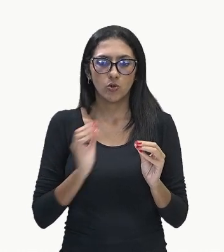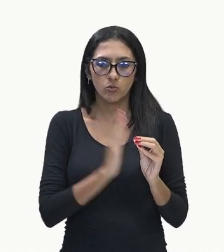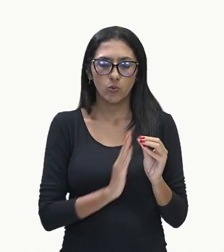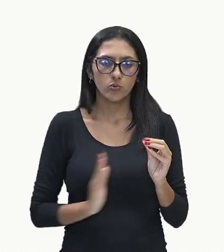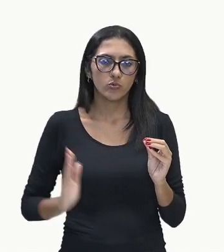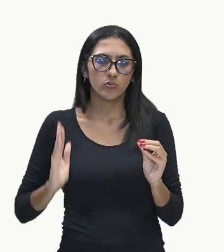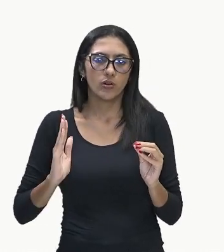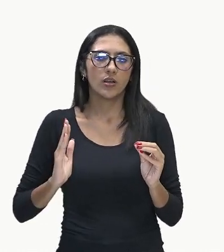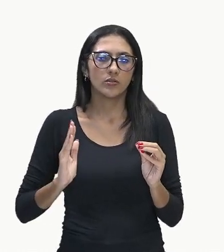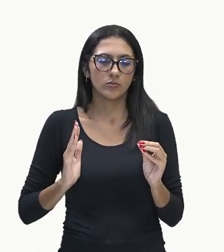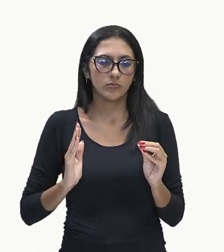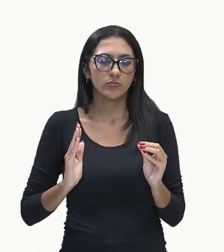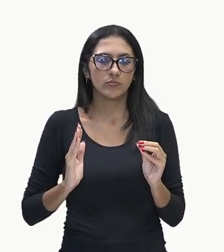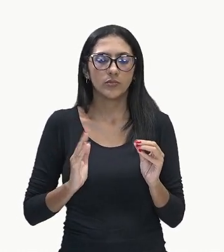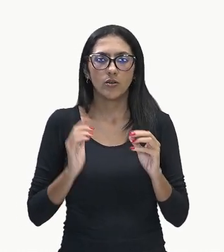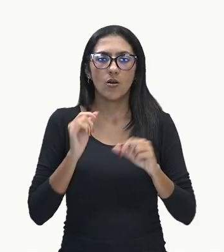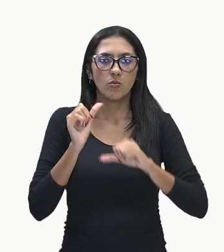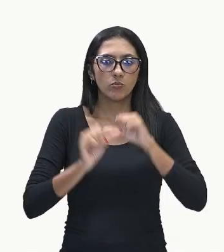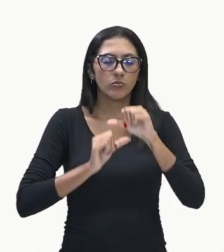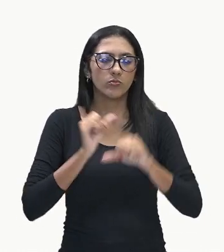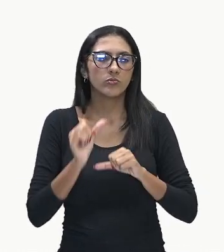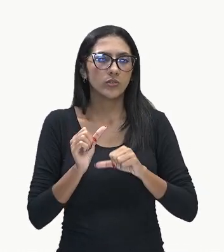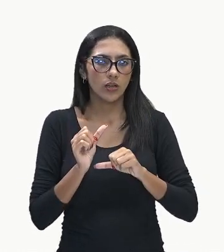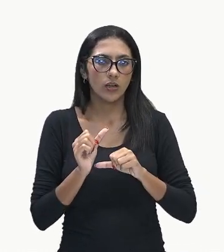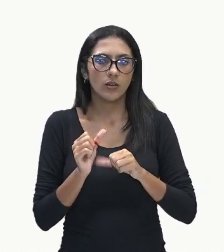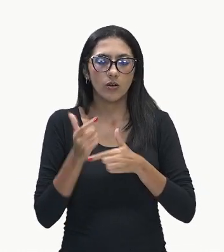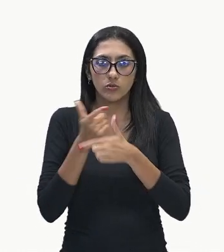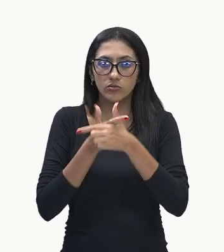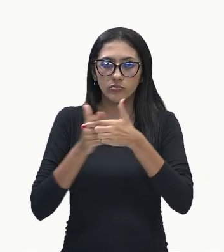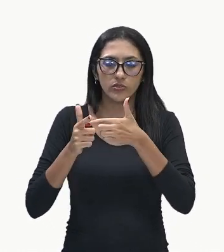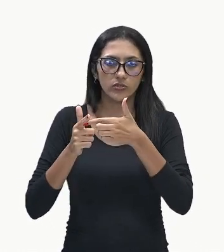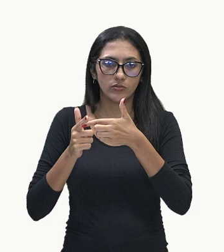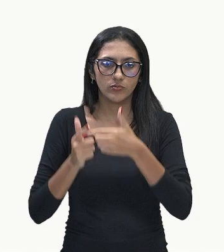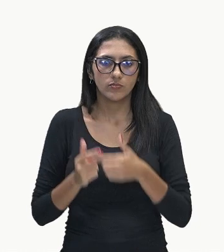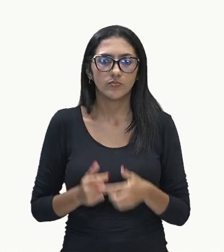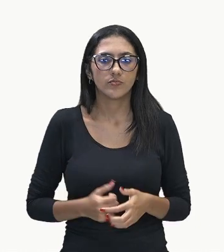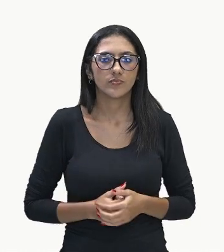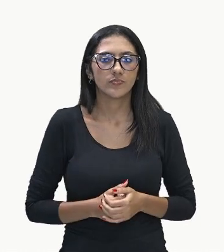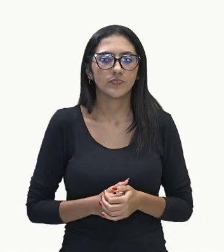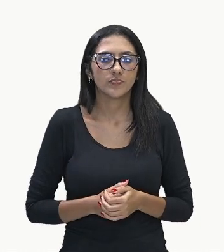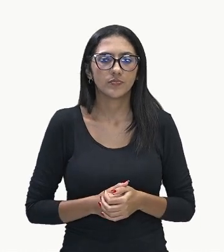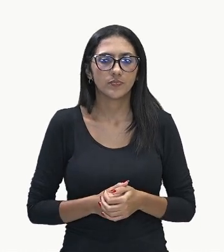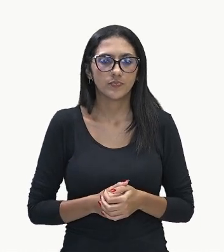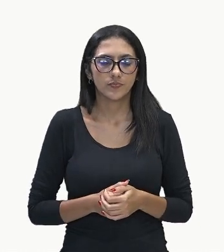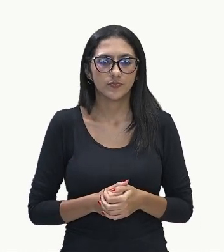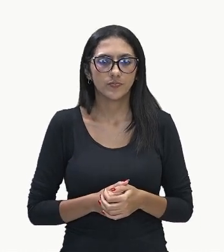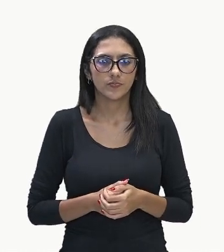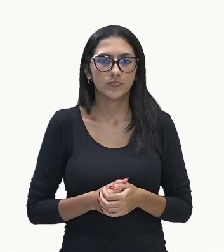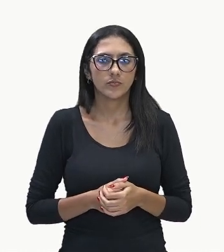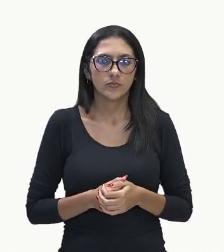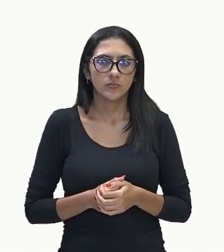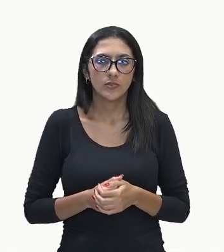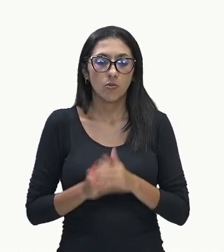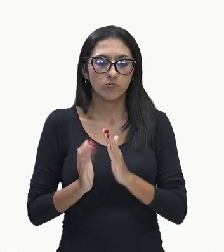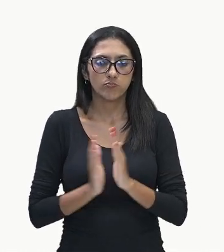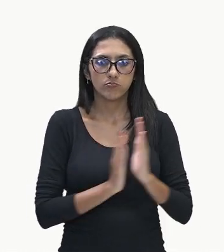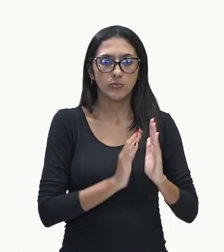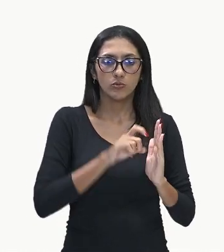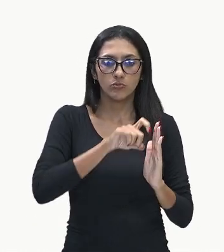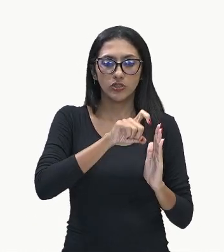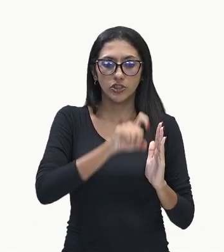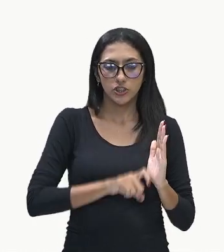lado, na operação inversa, que é quem? Divisão. Então, a parte literal vai ficar, que é o x,